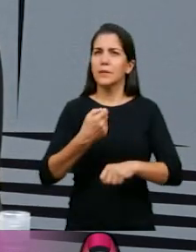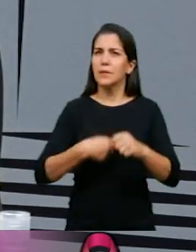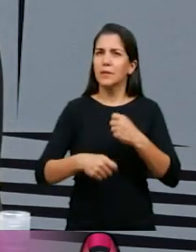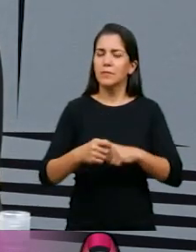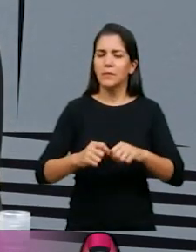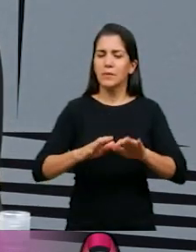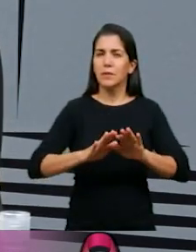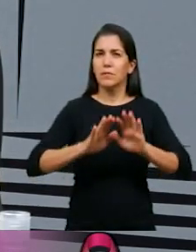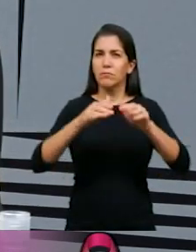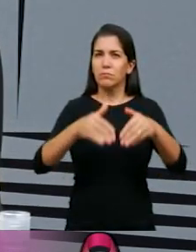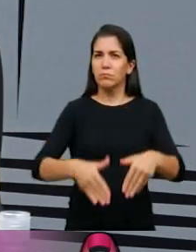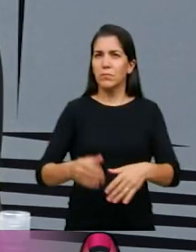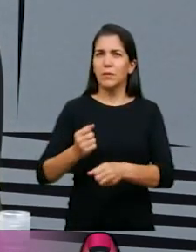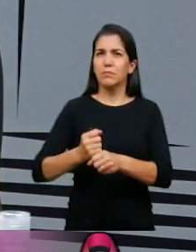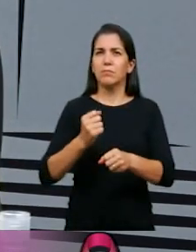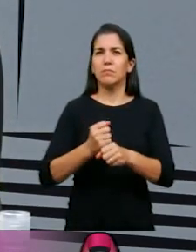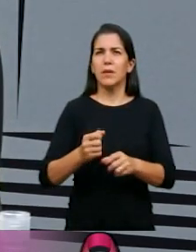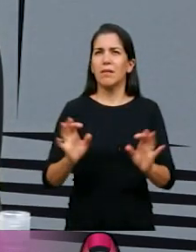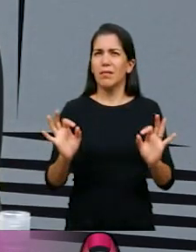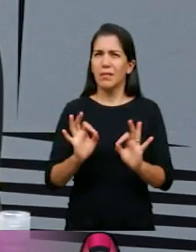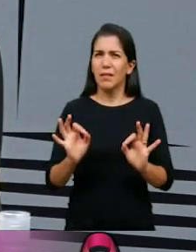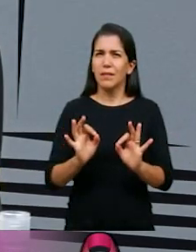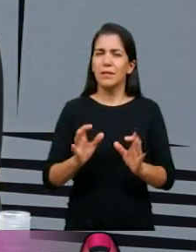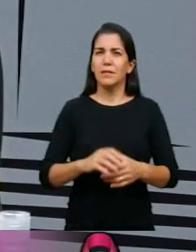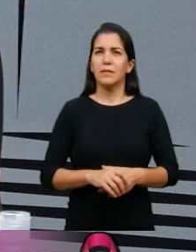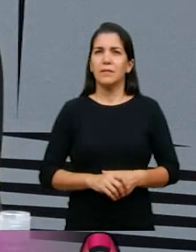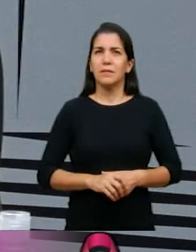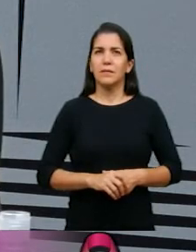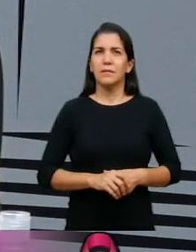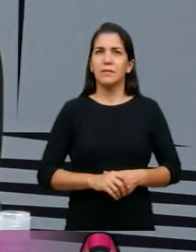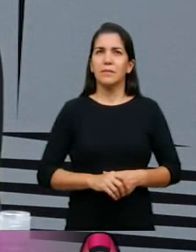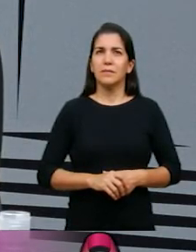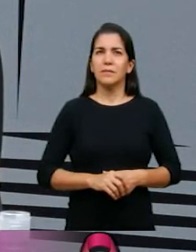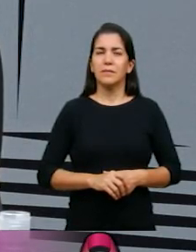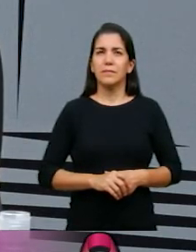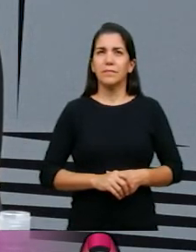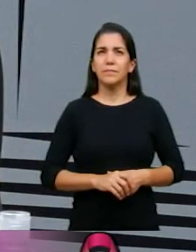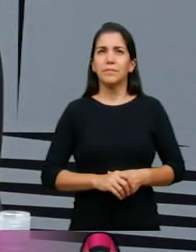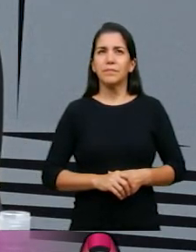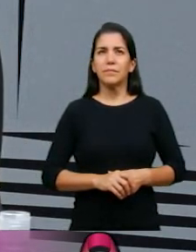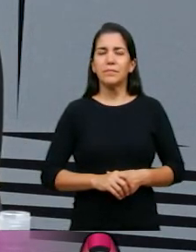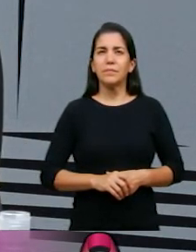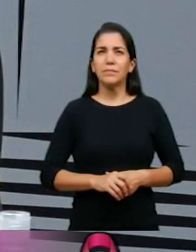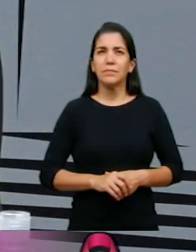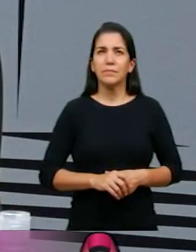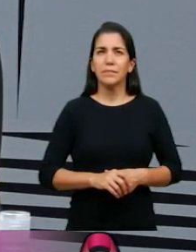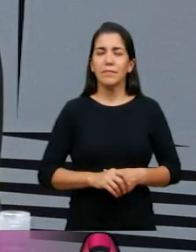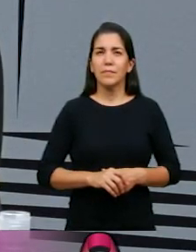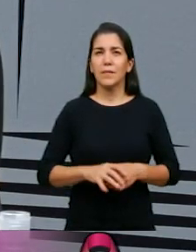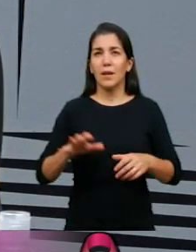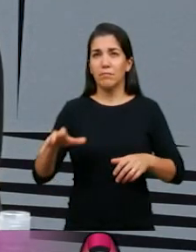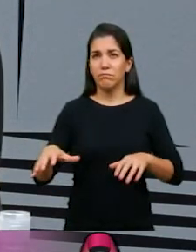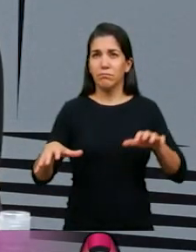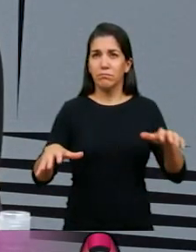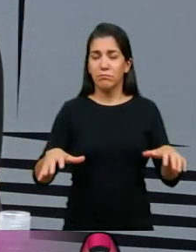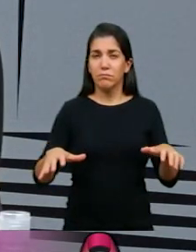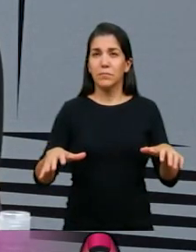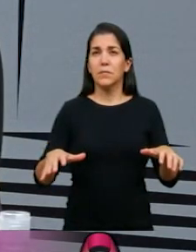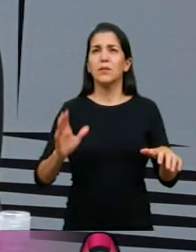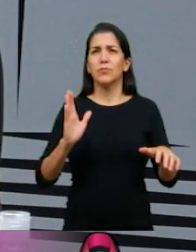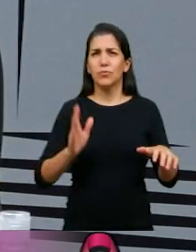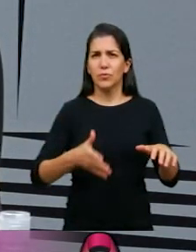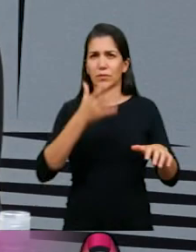não construiu redutores de velocidade, as lombofaixas, em nenhum desses dois locais, se já existem solicitações